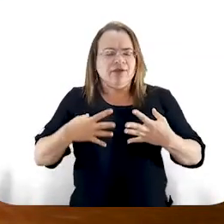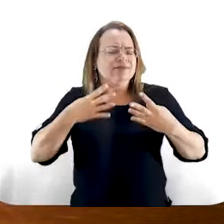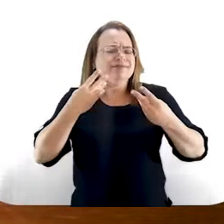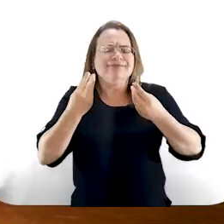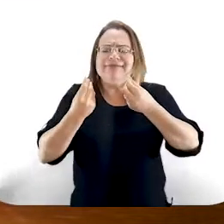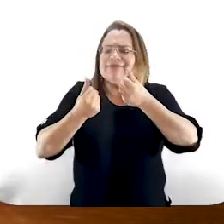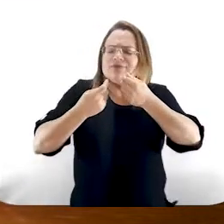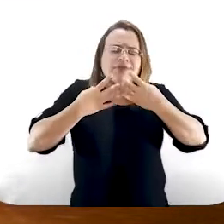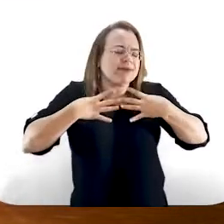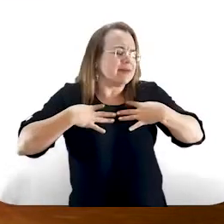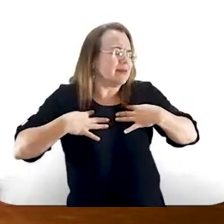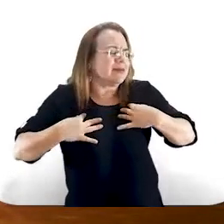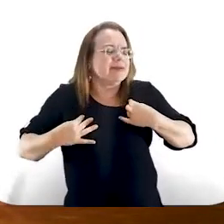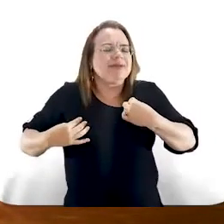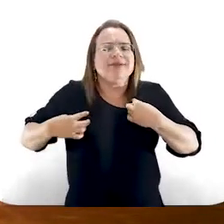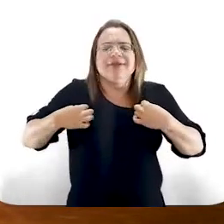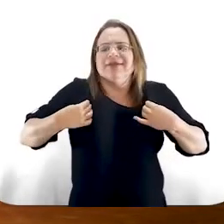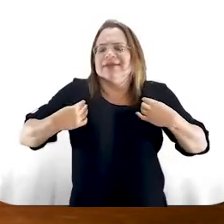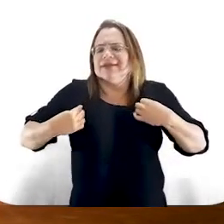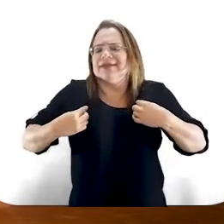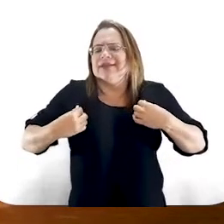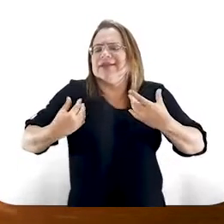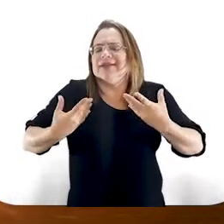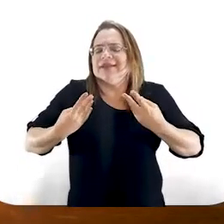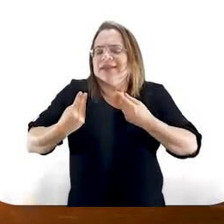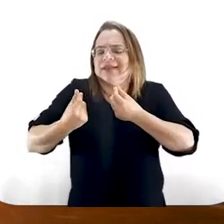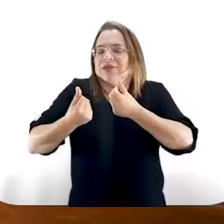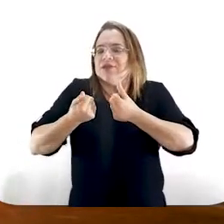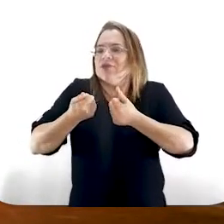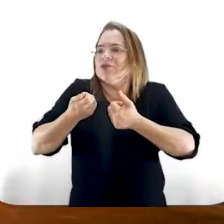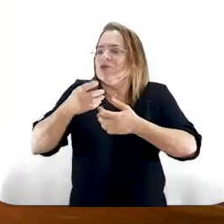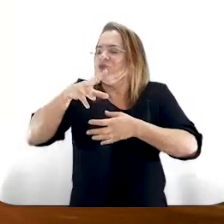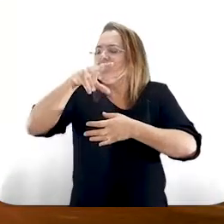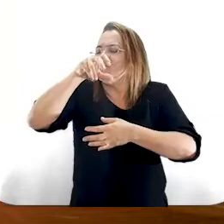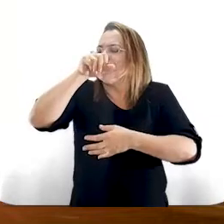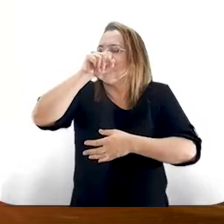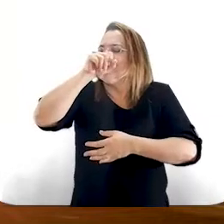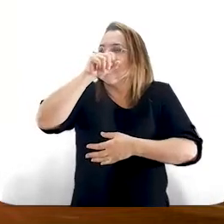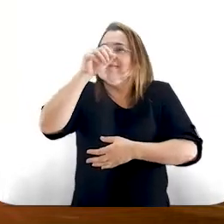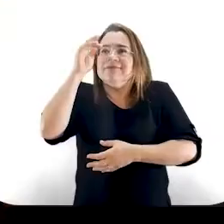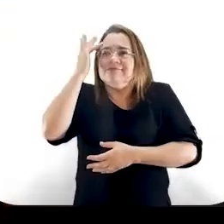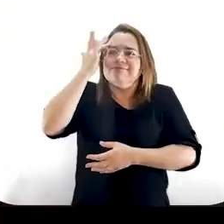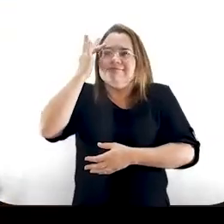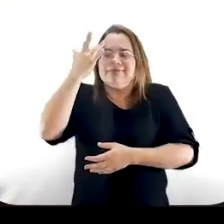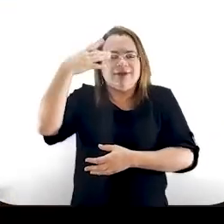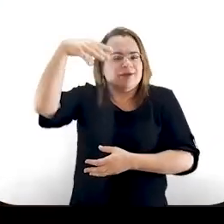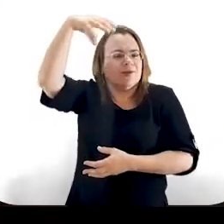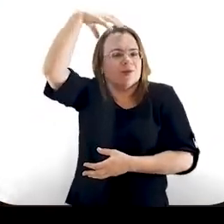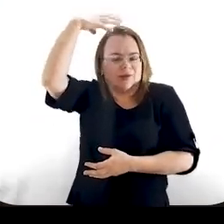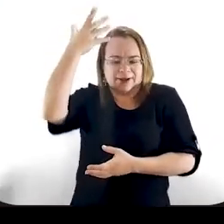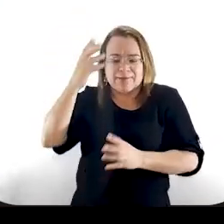tecido, o cheiro, e foi se achando o rei mais poderoso. A